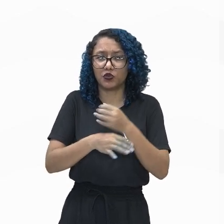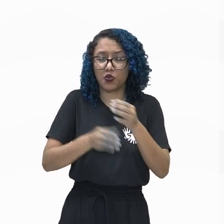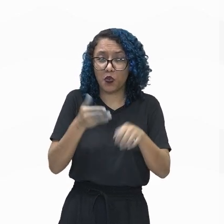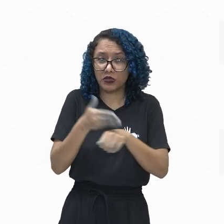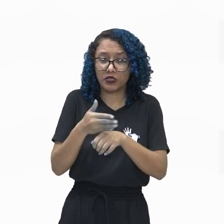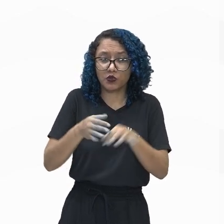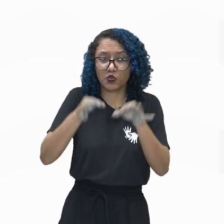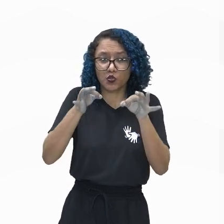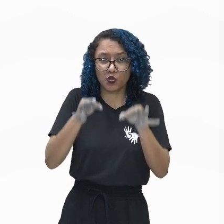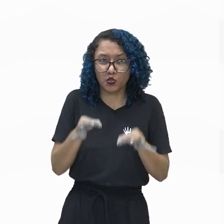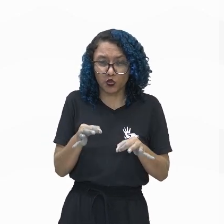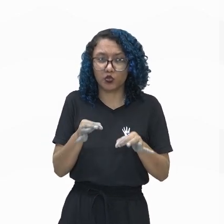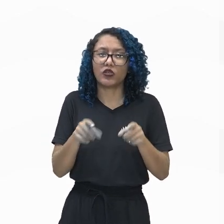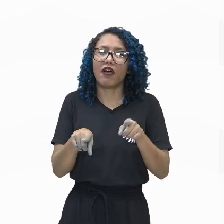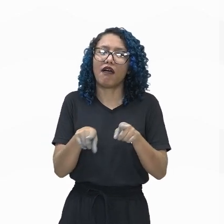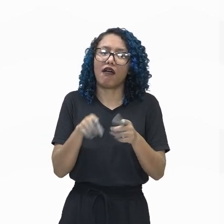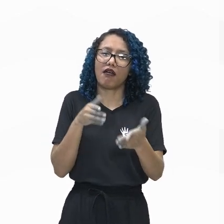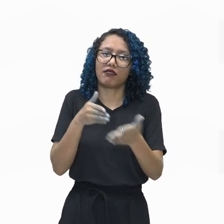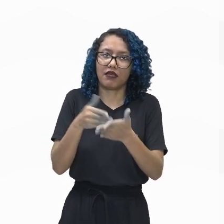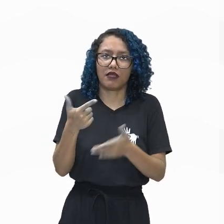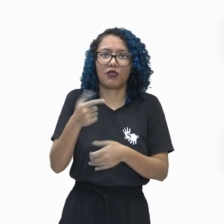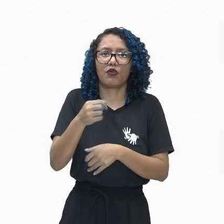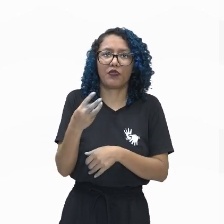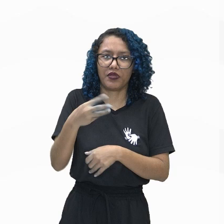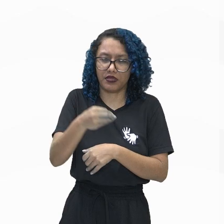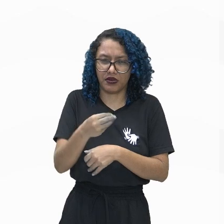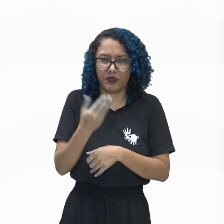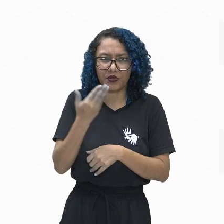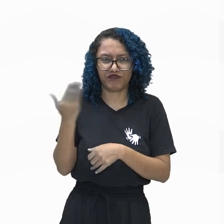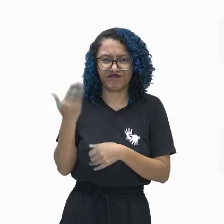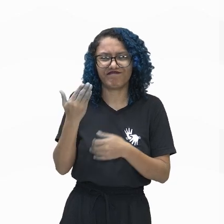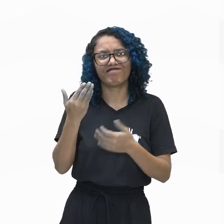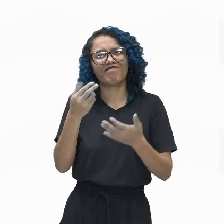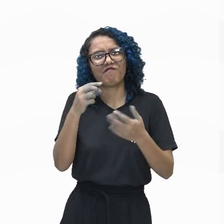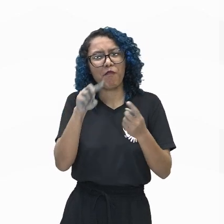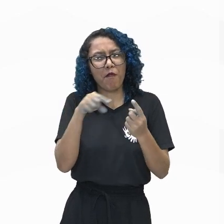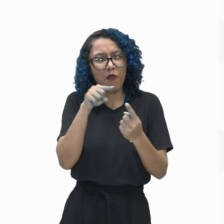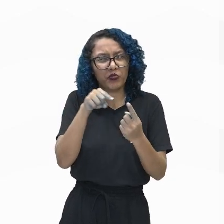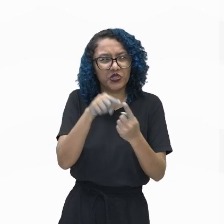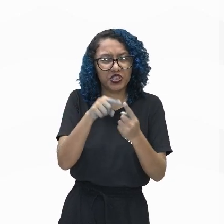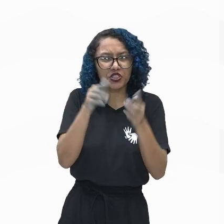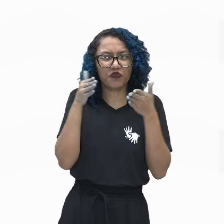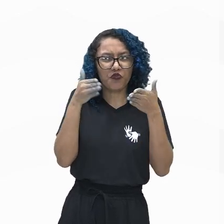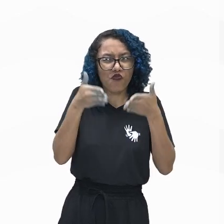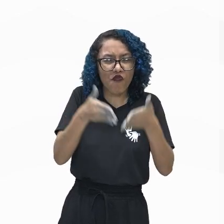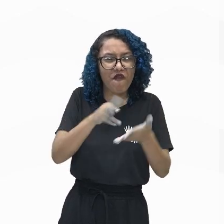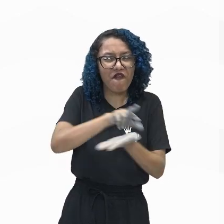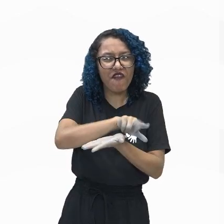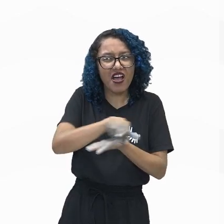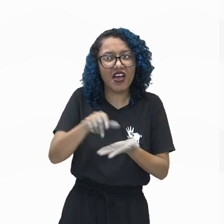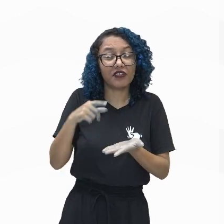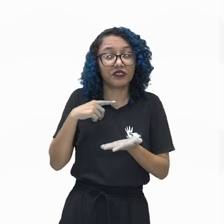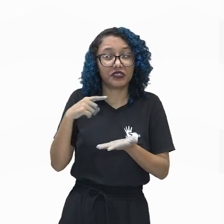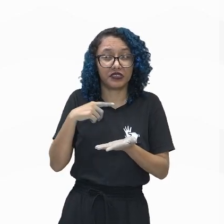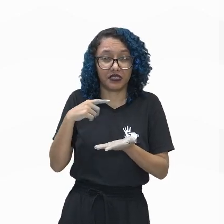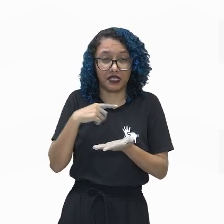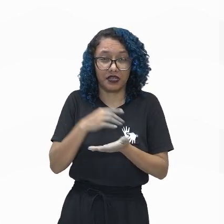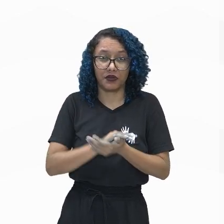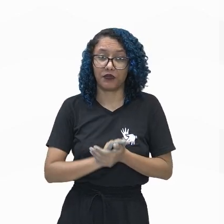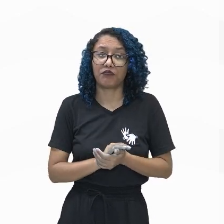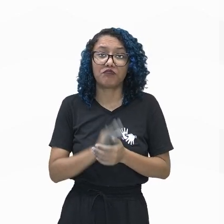nós temos aí várias metas para poder ter um foco, principalmente em